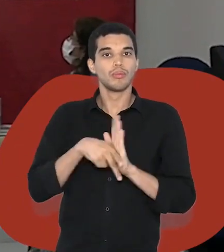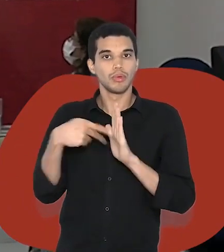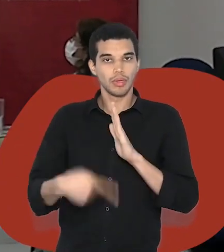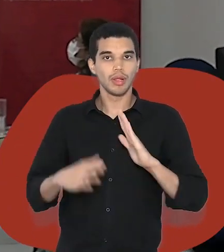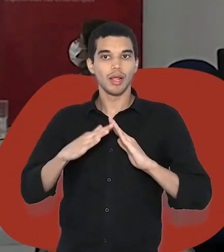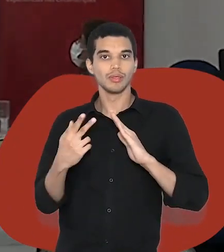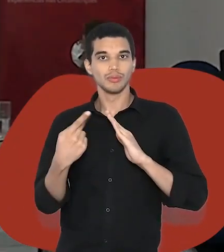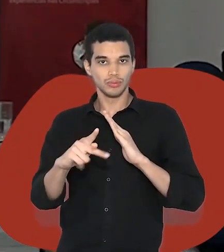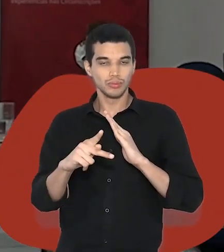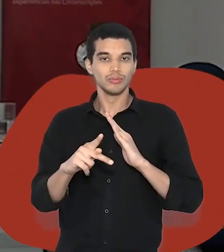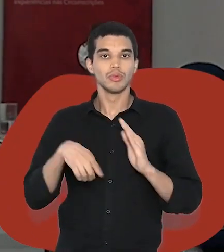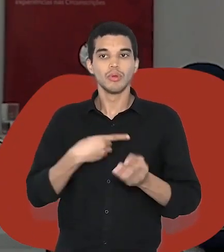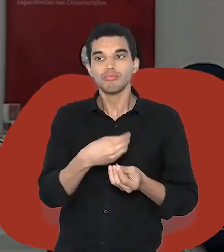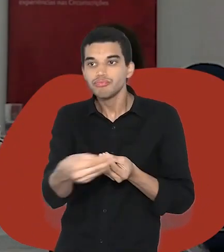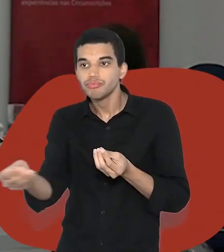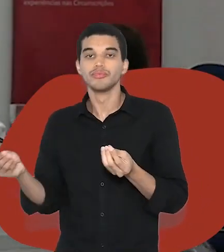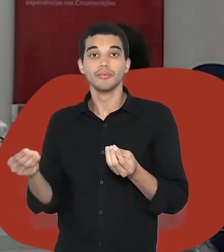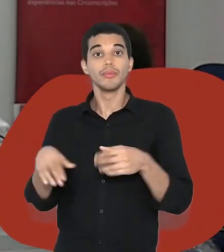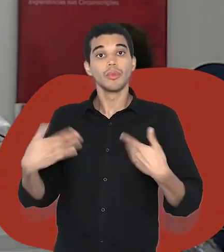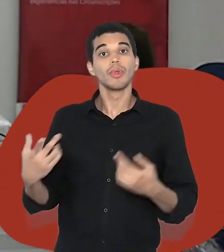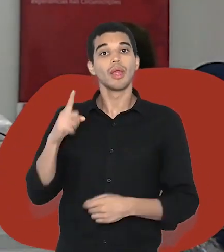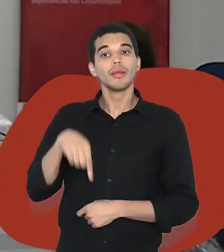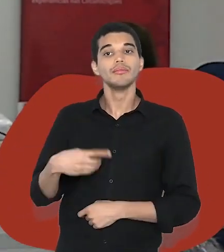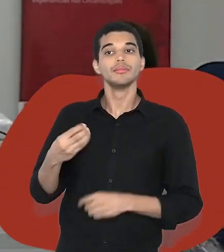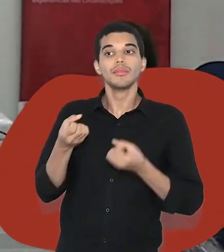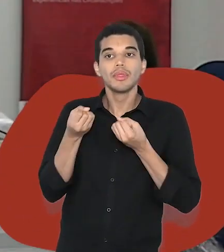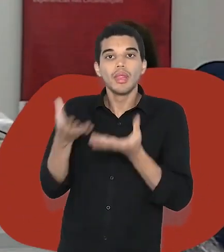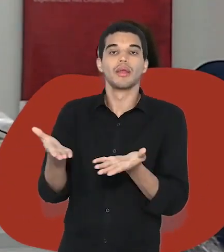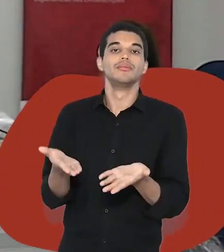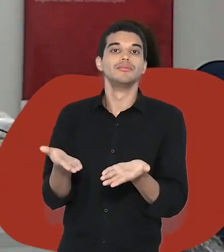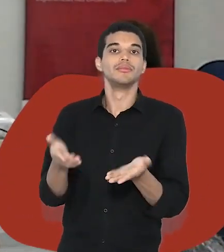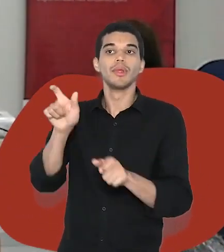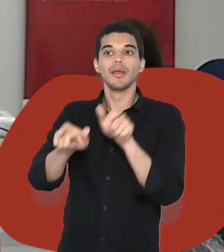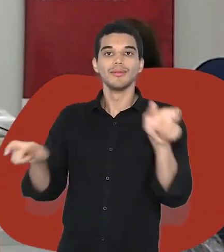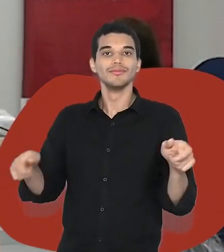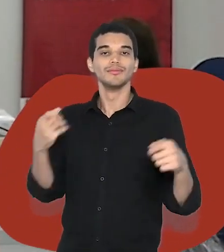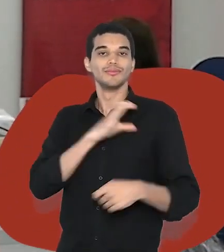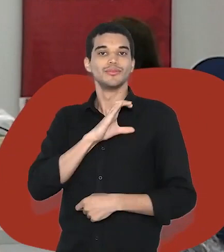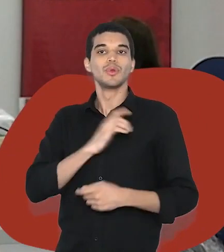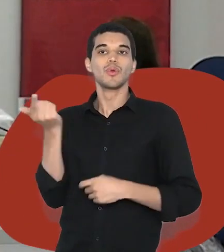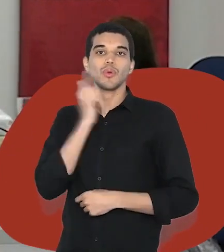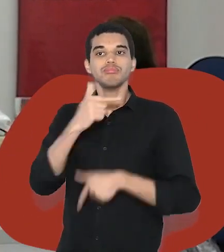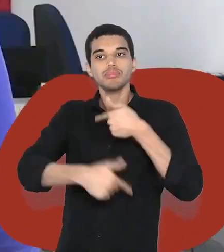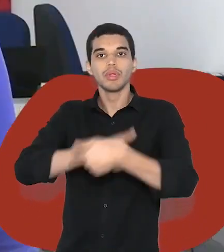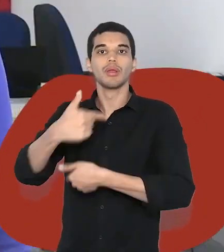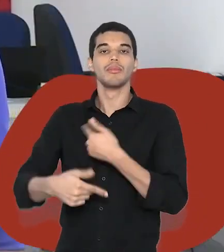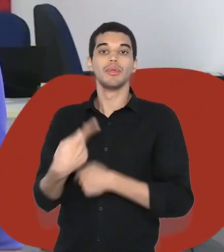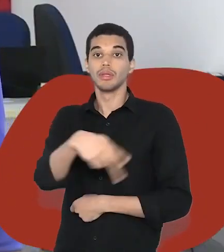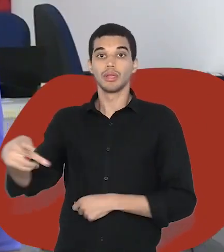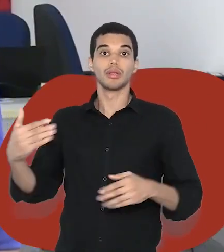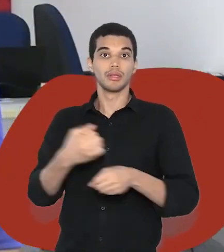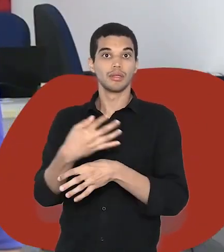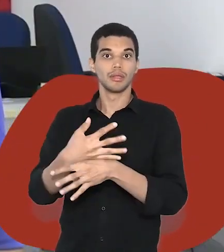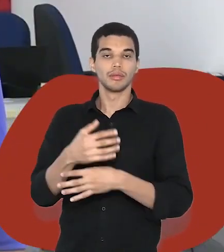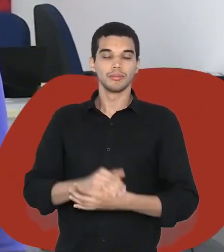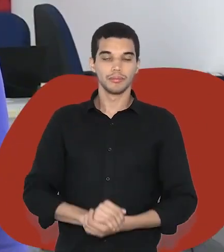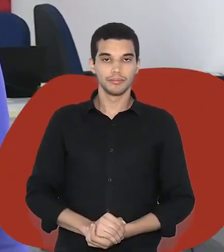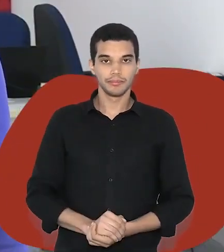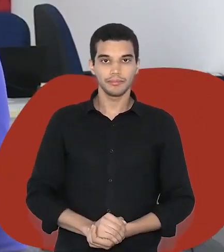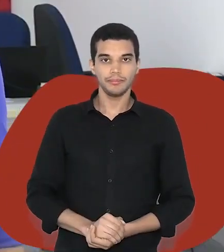a ideia é sensibilizar e ao mesmo tempo dar instrumentos para que os colegas consigam efetivar essa política na sua cidade. Há